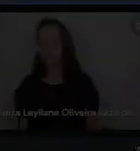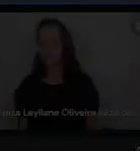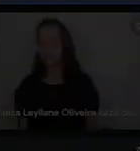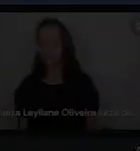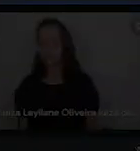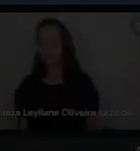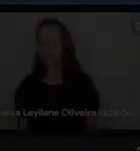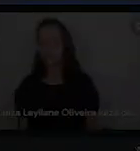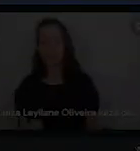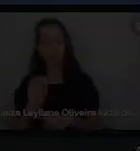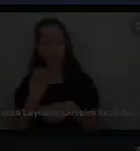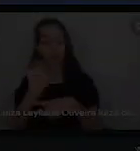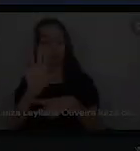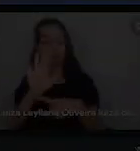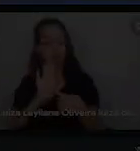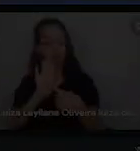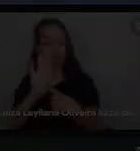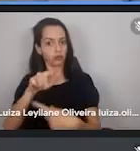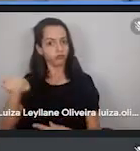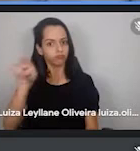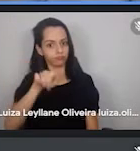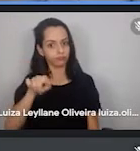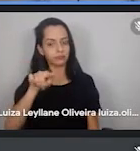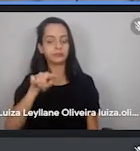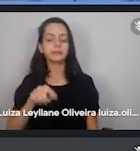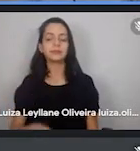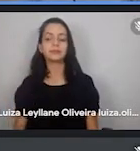Passar a apresentação aqui para vocês.